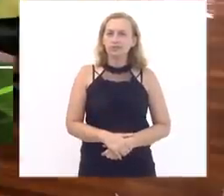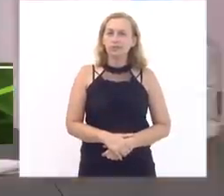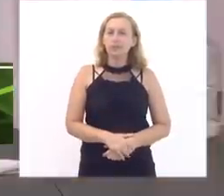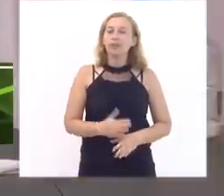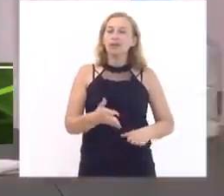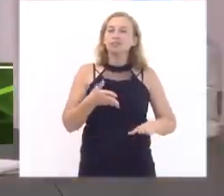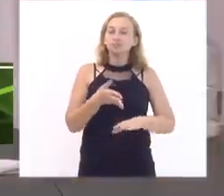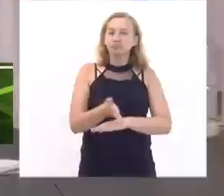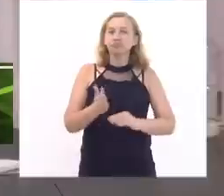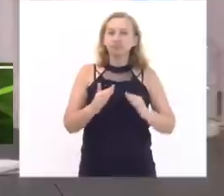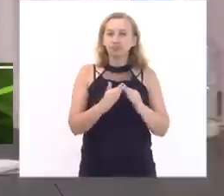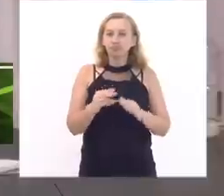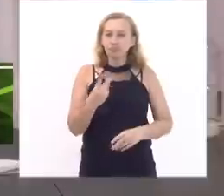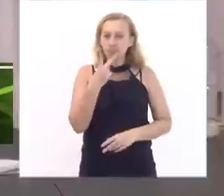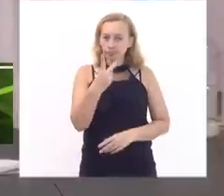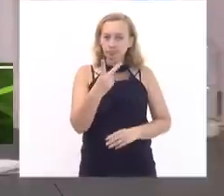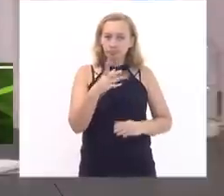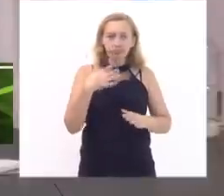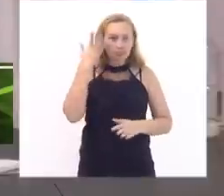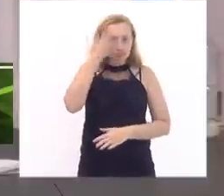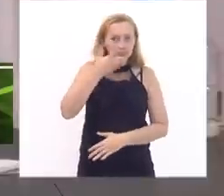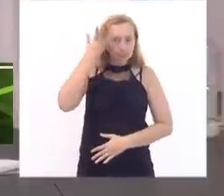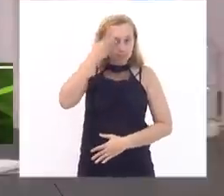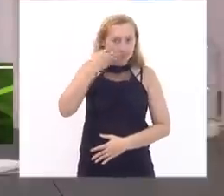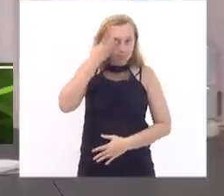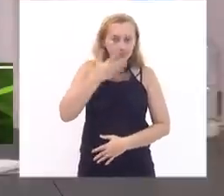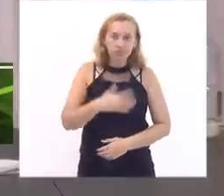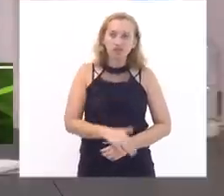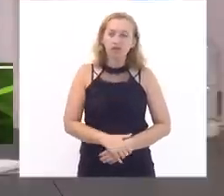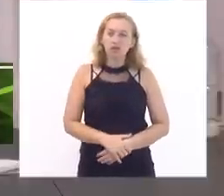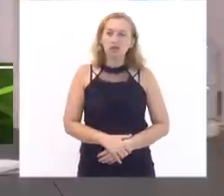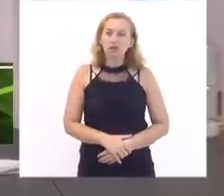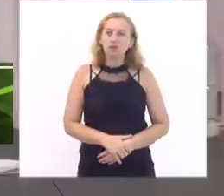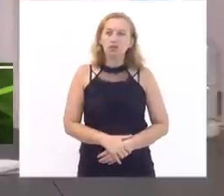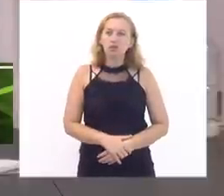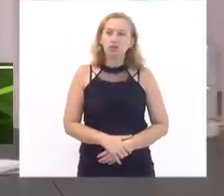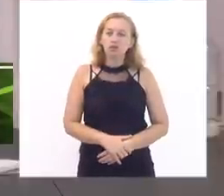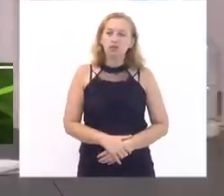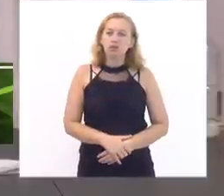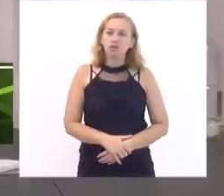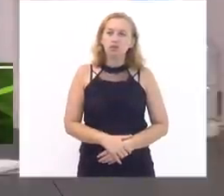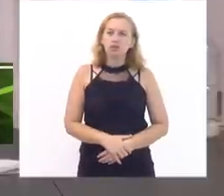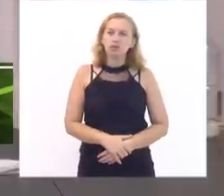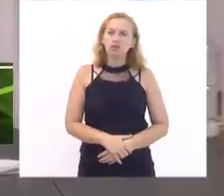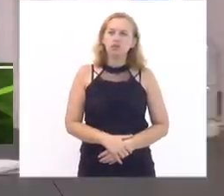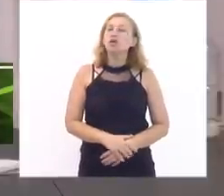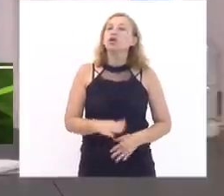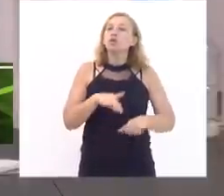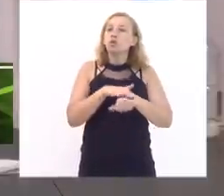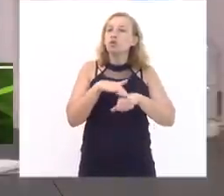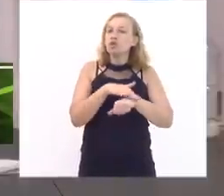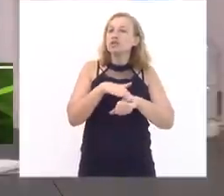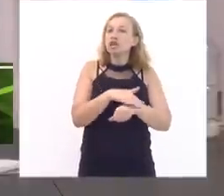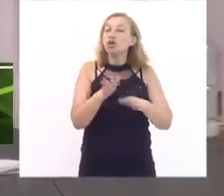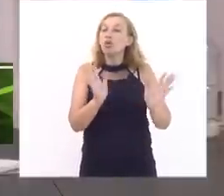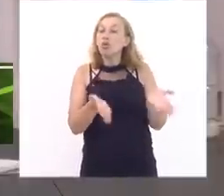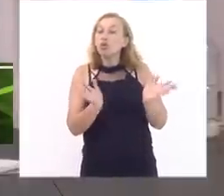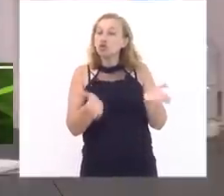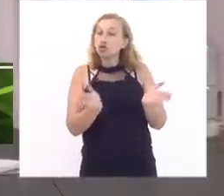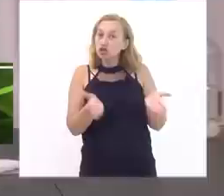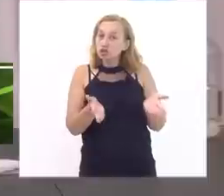Então, chegou a casa, duas mensagens, e aí o que, que eu conversei hoje